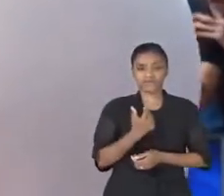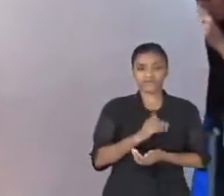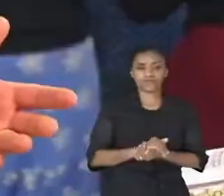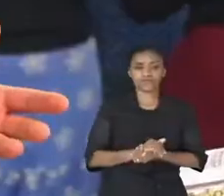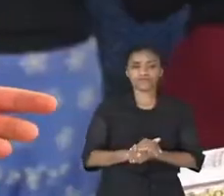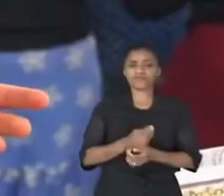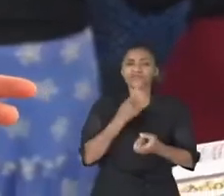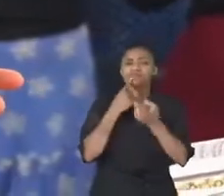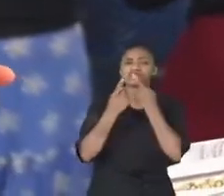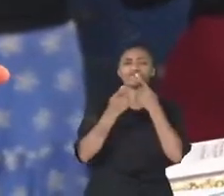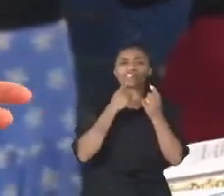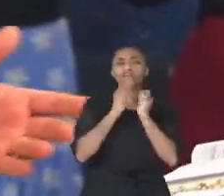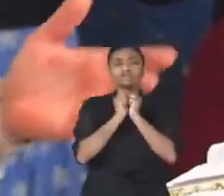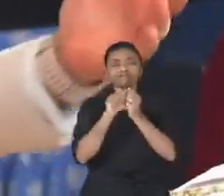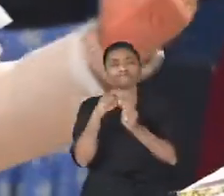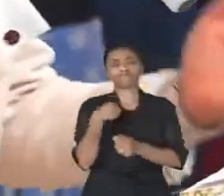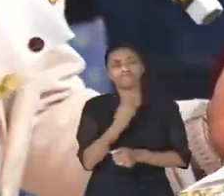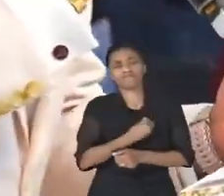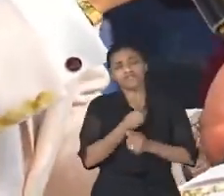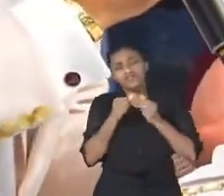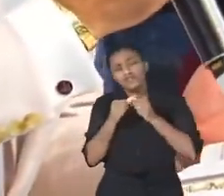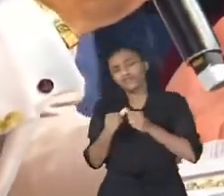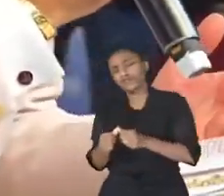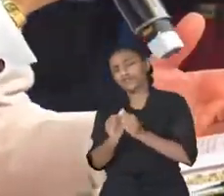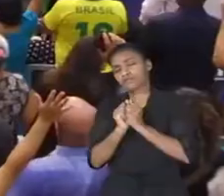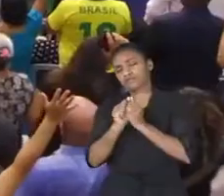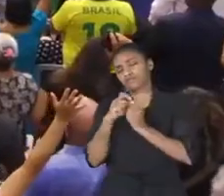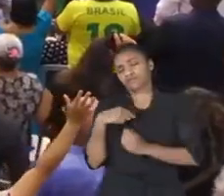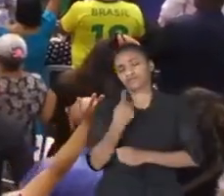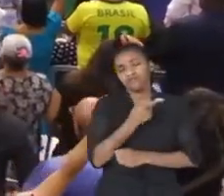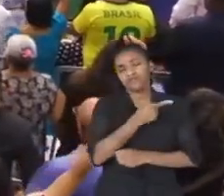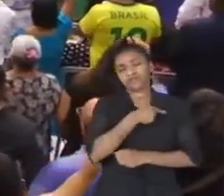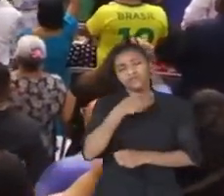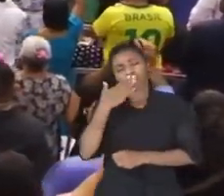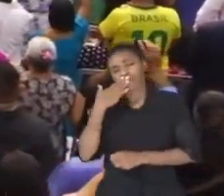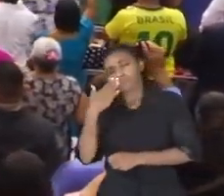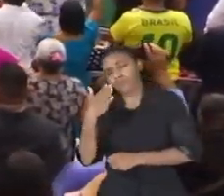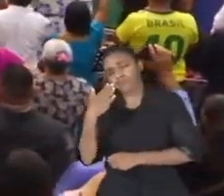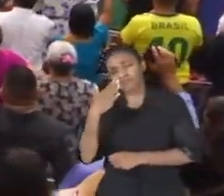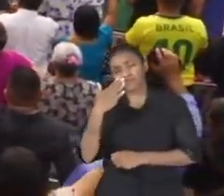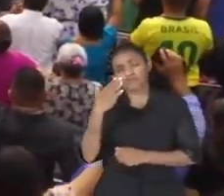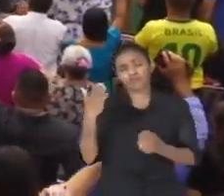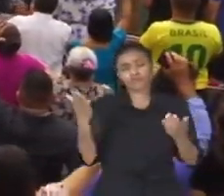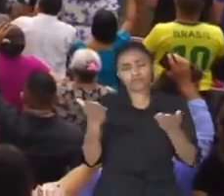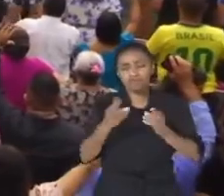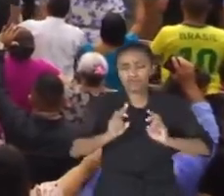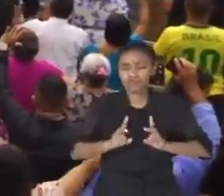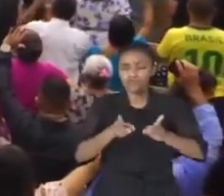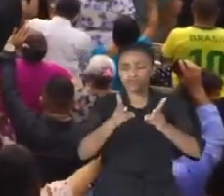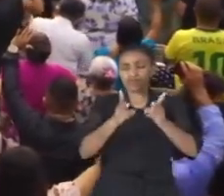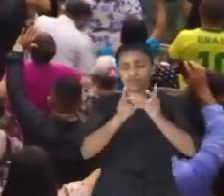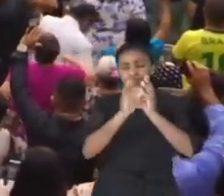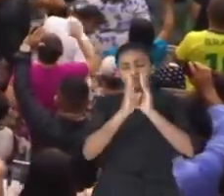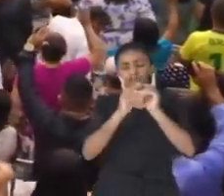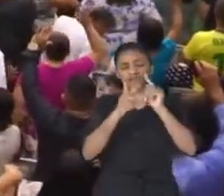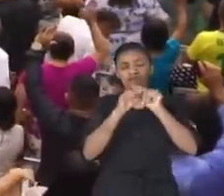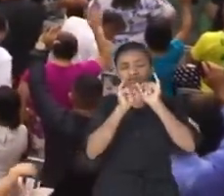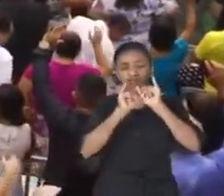Fala conosco, fica conosco, é o que eu te peço agora e sempre, e toda a igreja